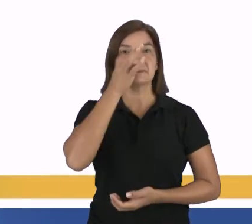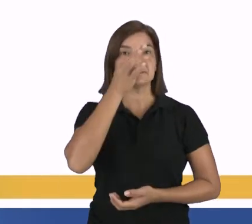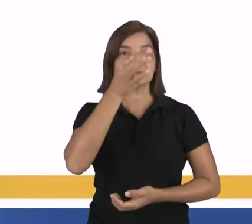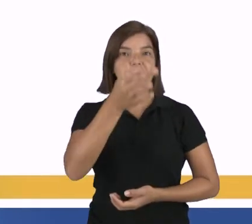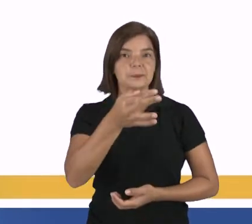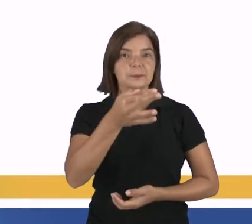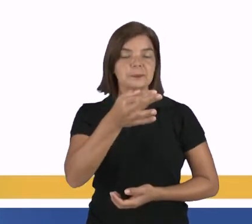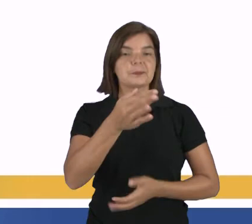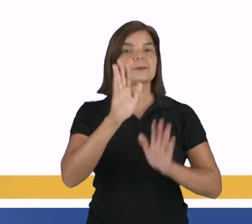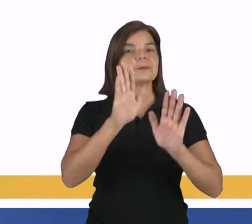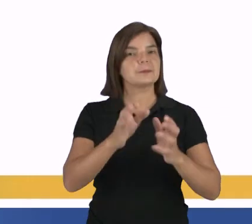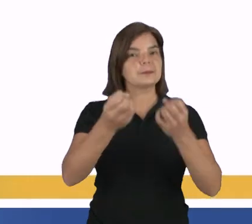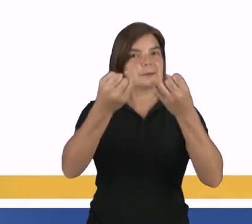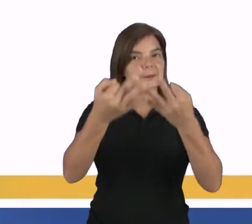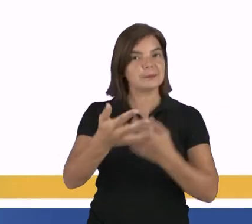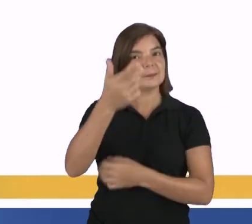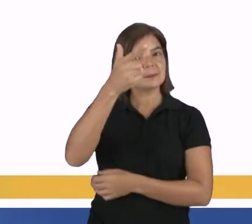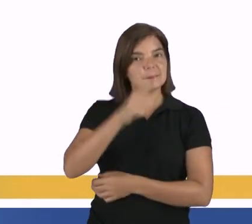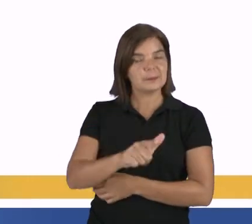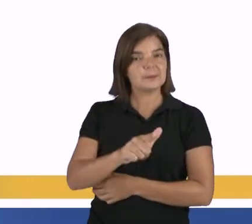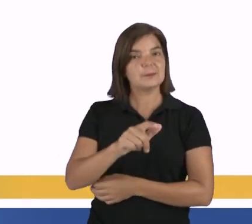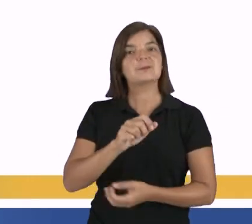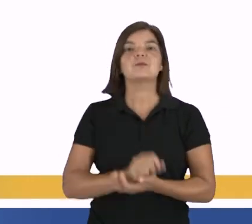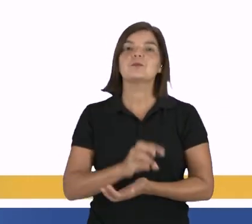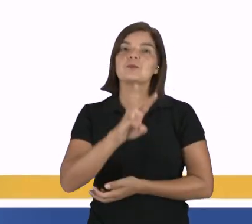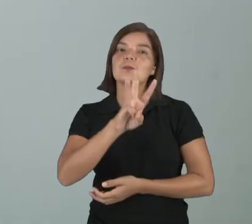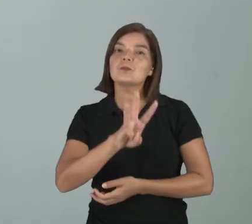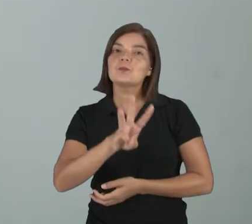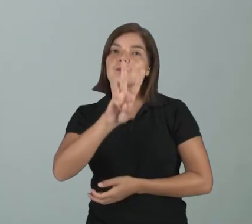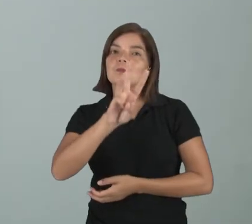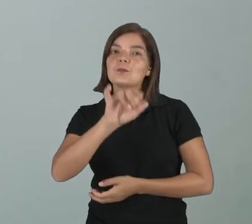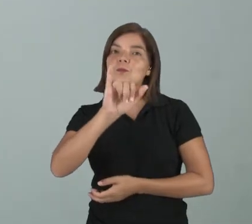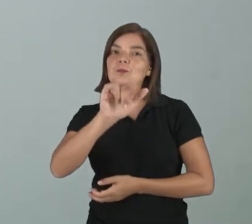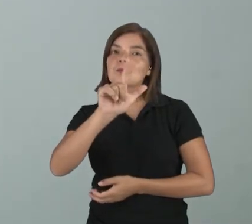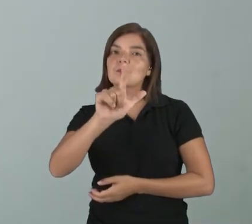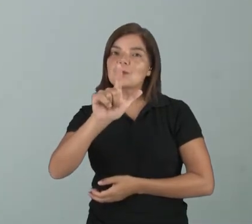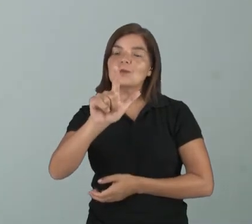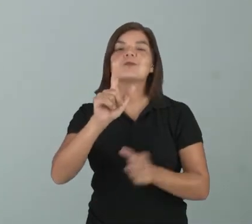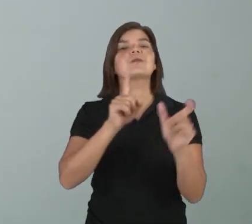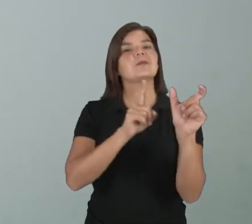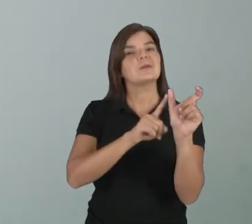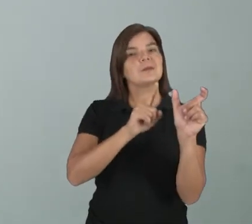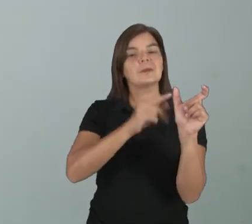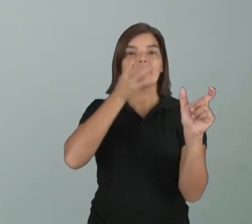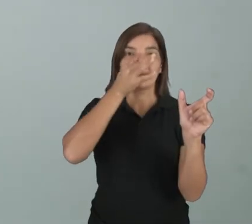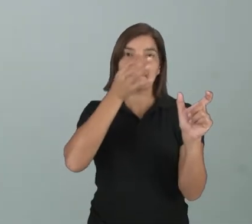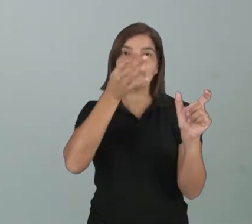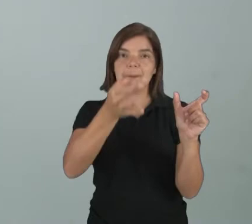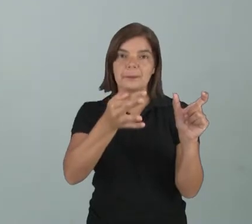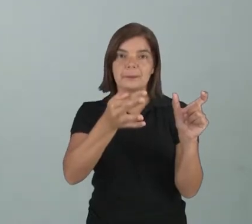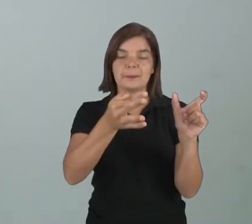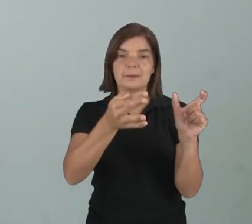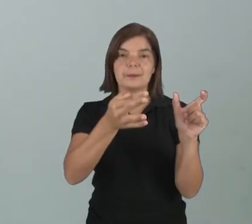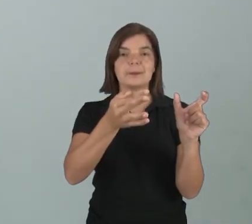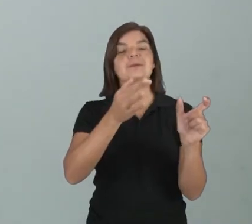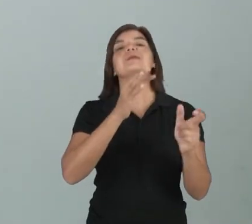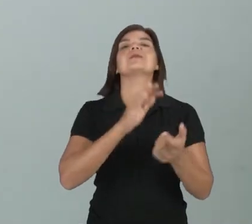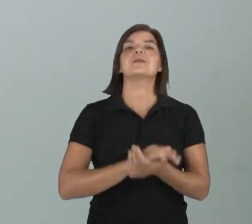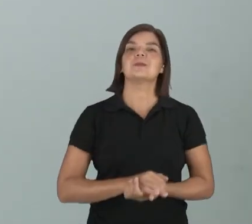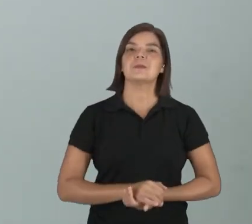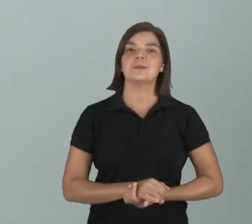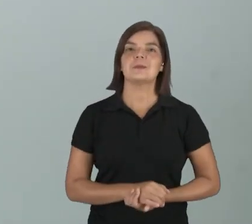Futuro, como eu já disse, vou repetir, will take. Will é aquela partícula do futuro. It will